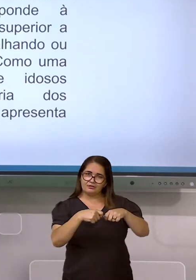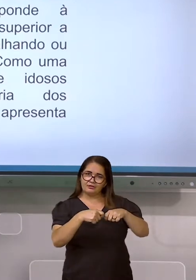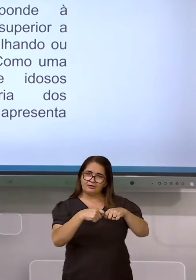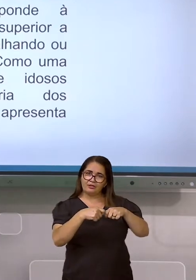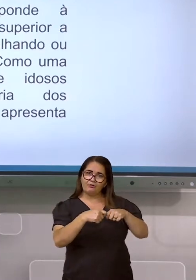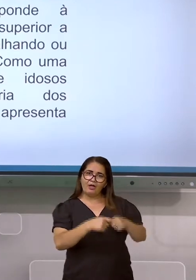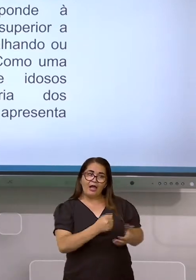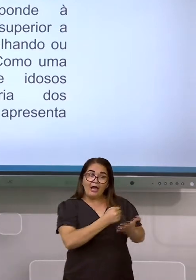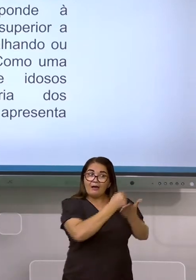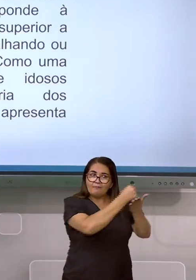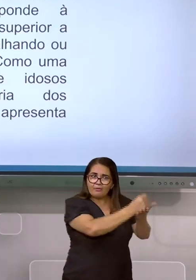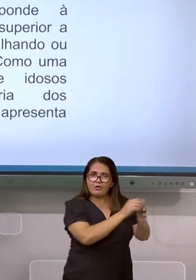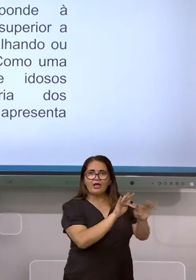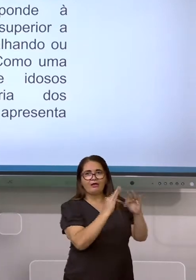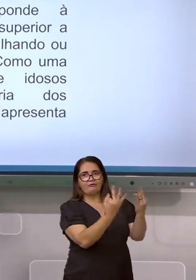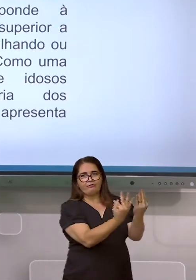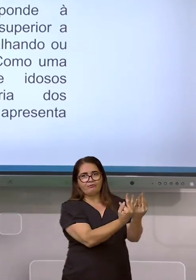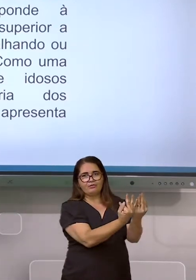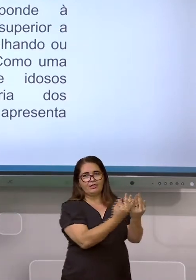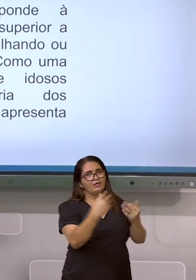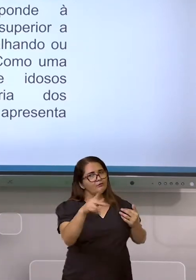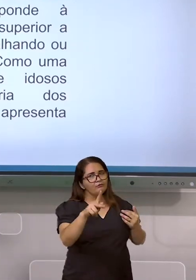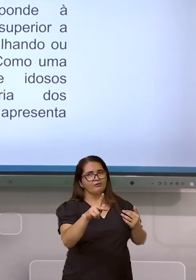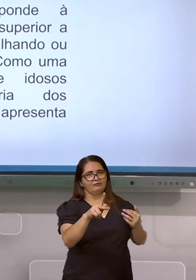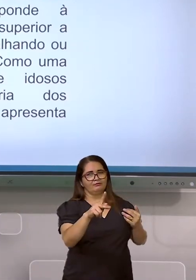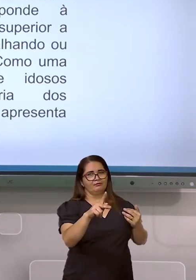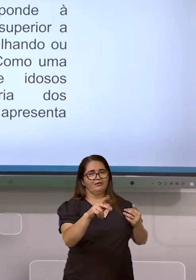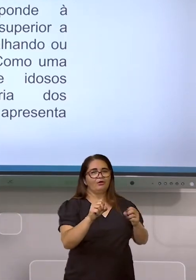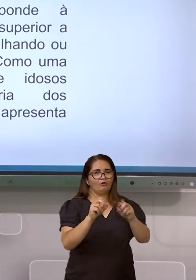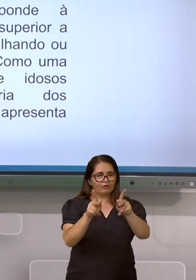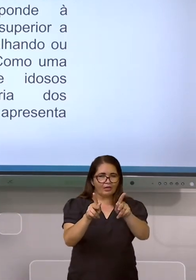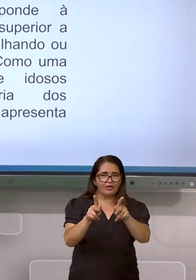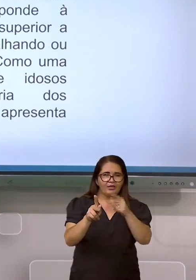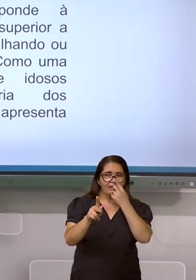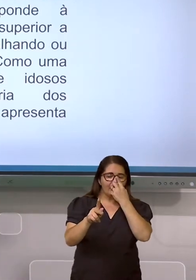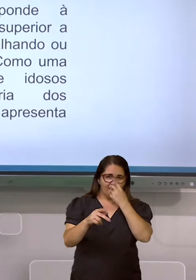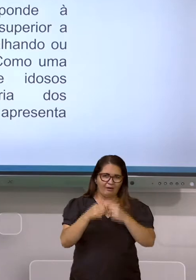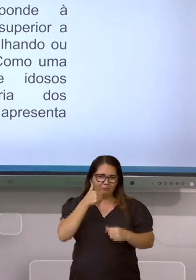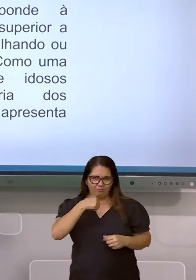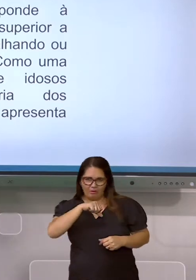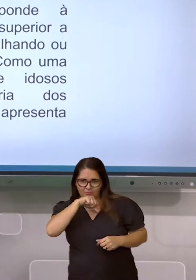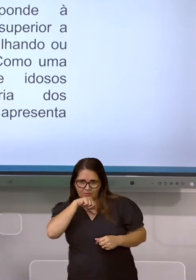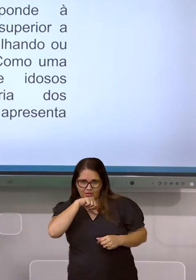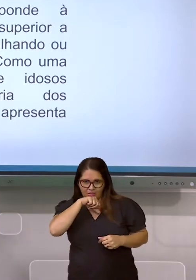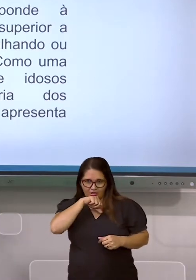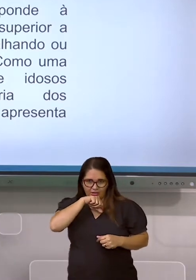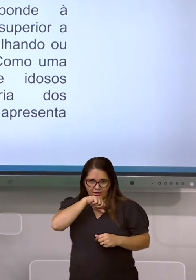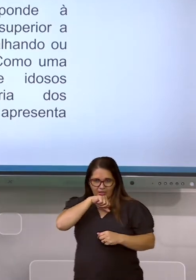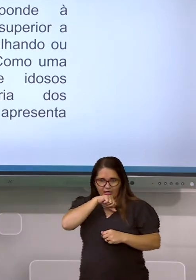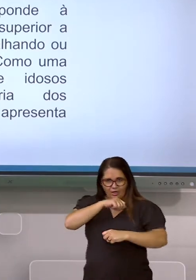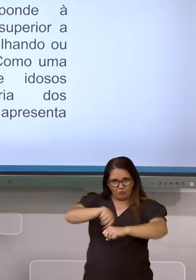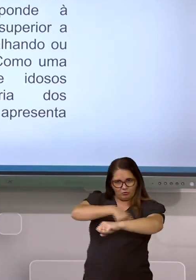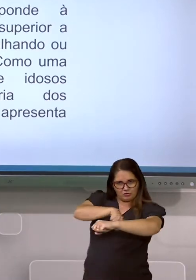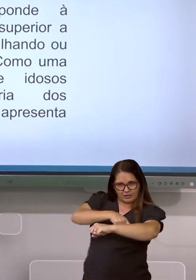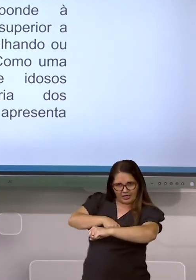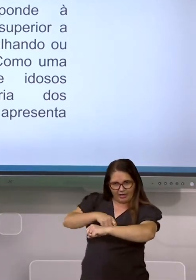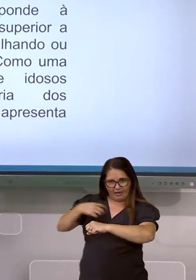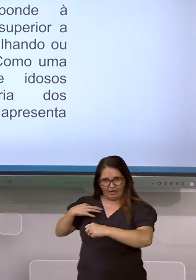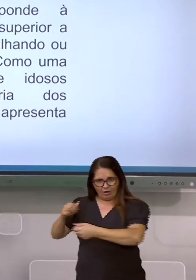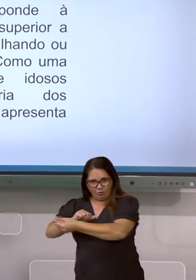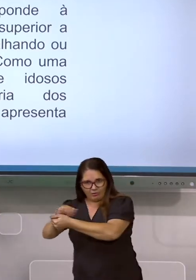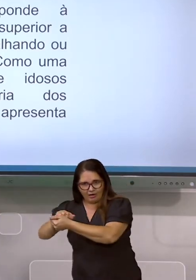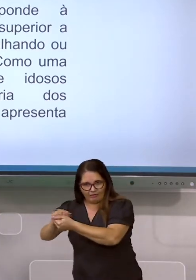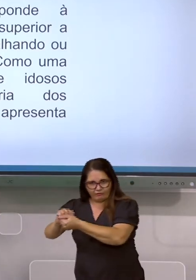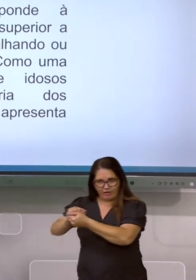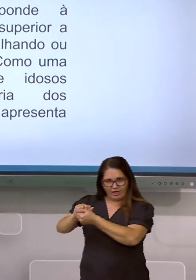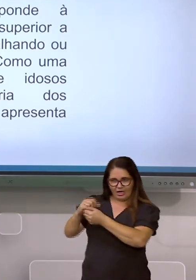que nos ajudar. Não é correto deixar todo o serviço da casa na responsabilidade do papai,